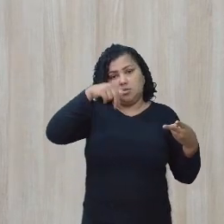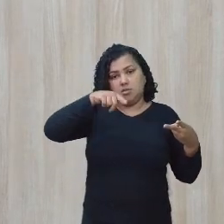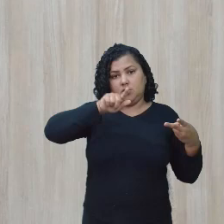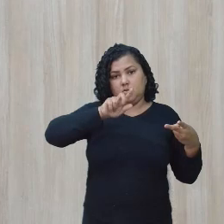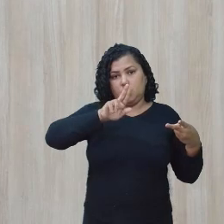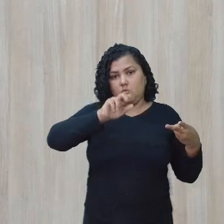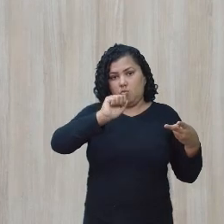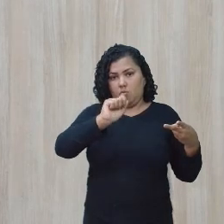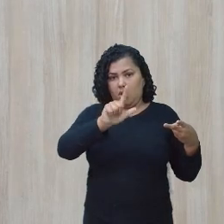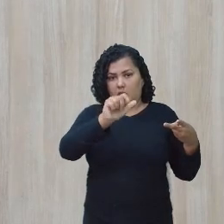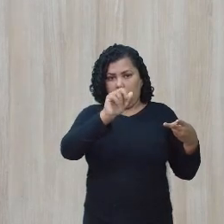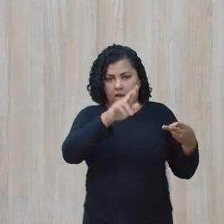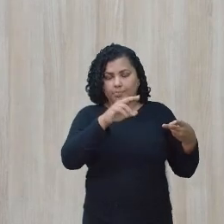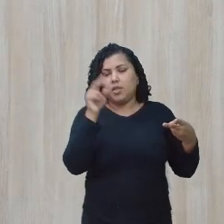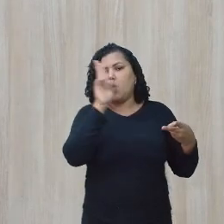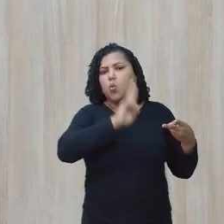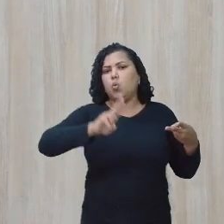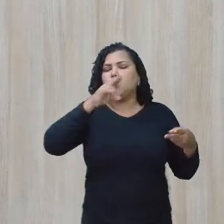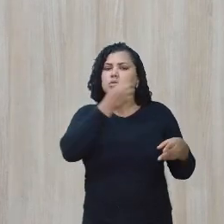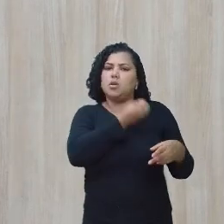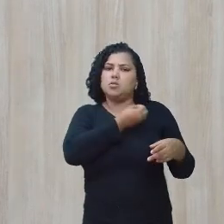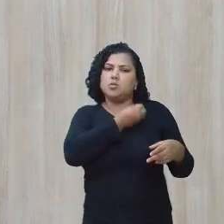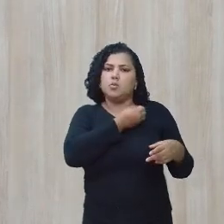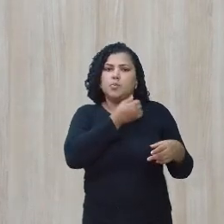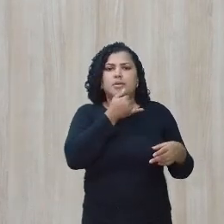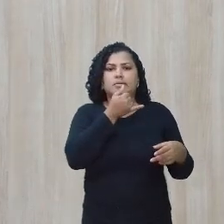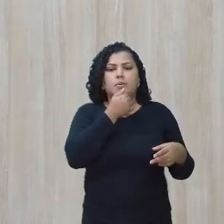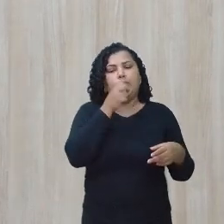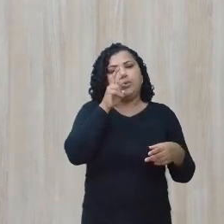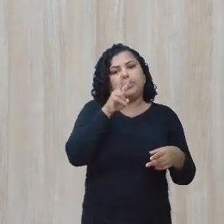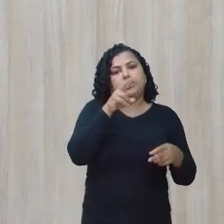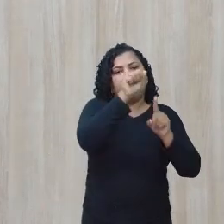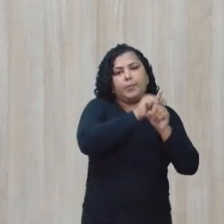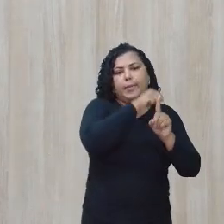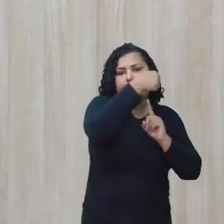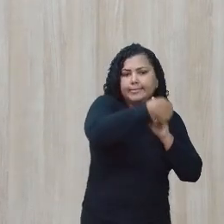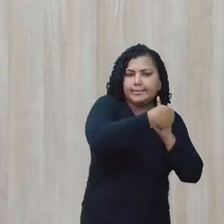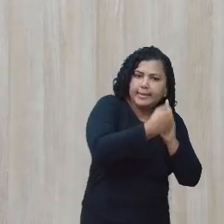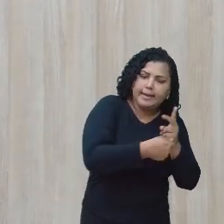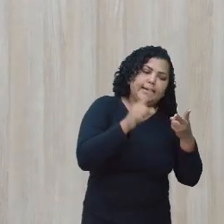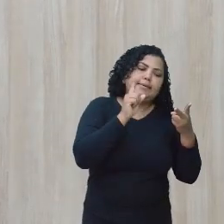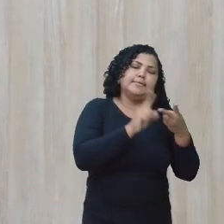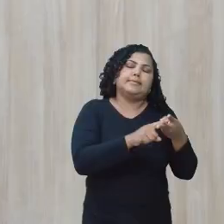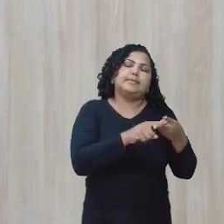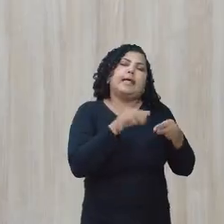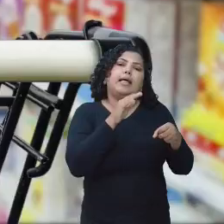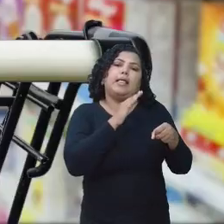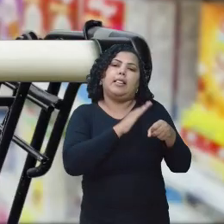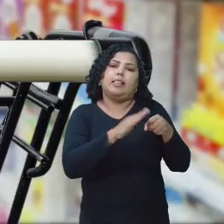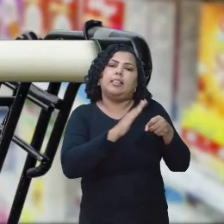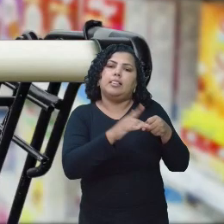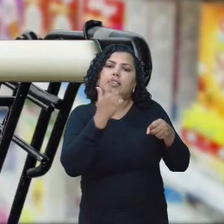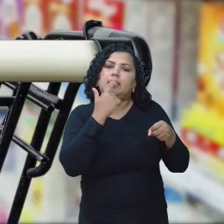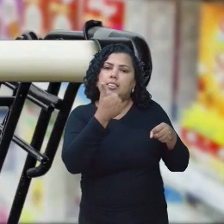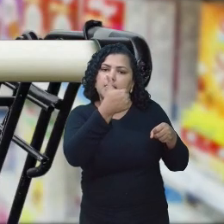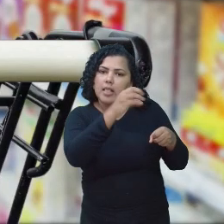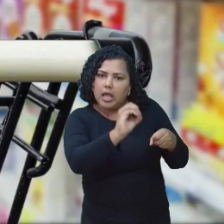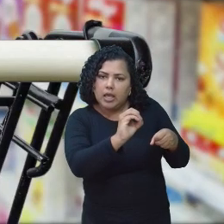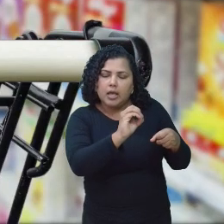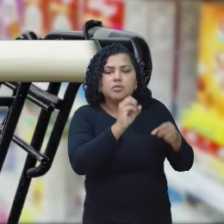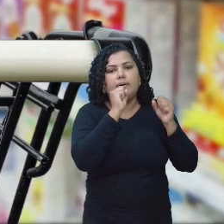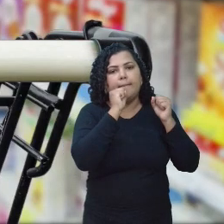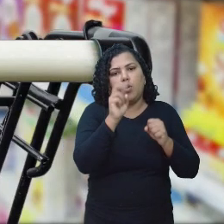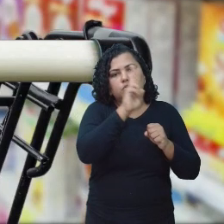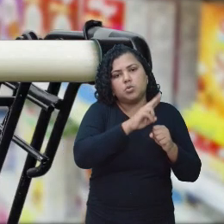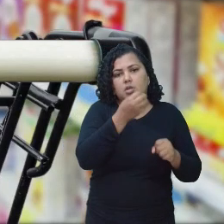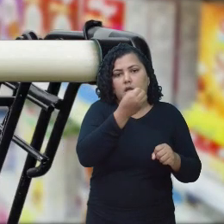caso, 5 bananas, 10 tomates, né? Você pode usar números. Você